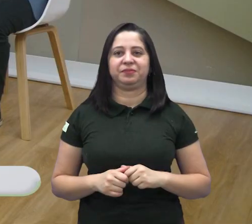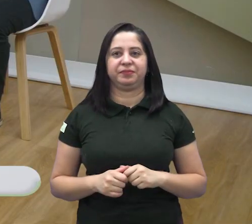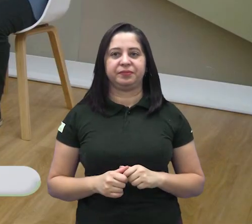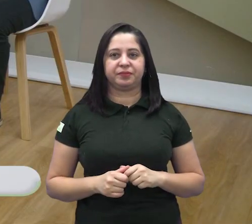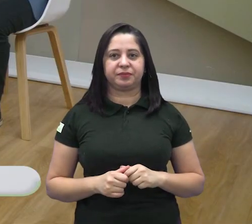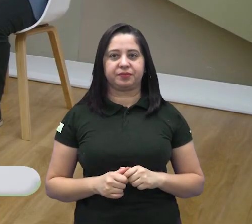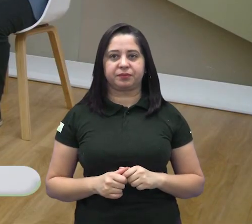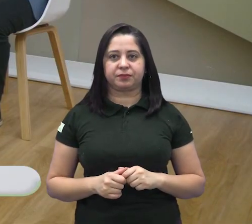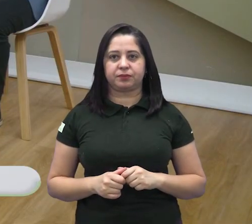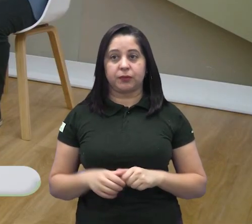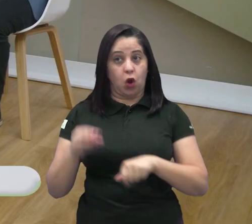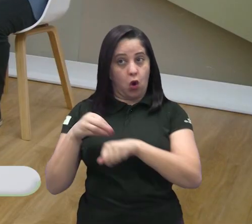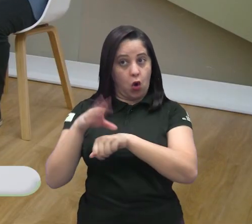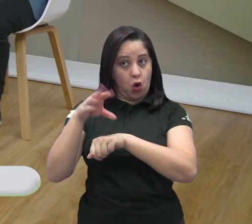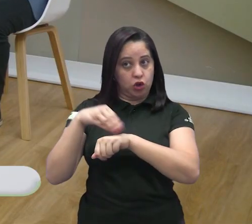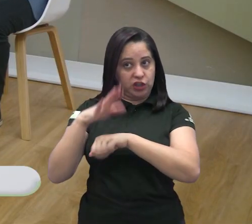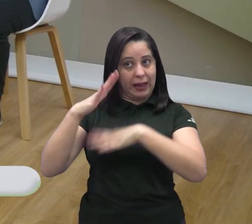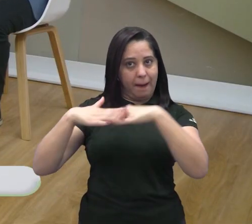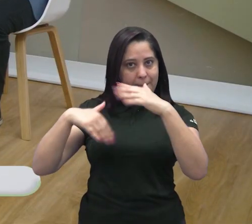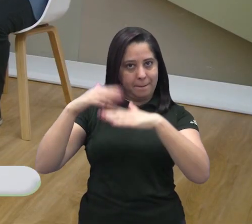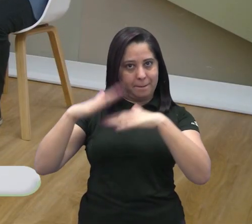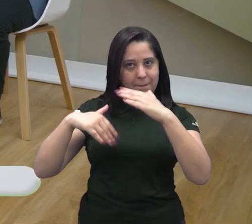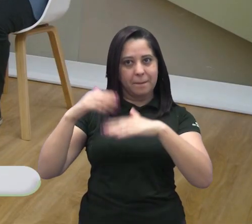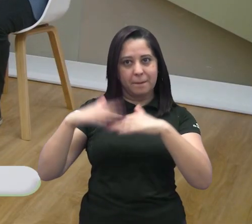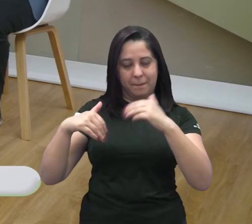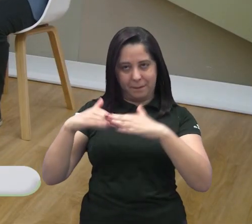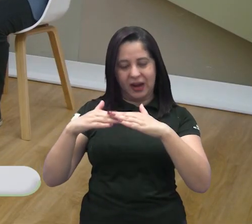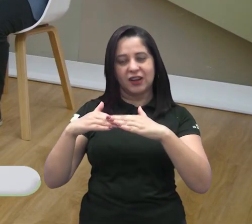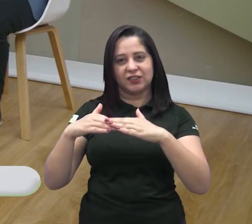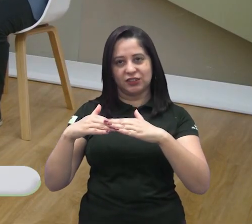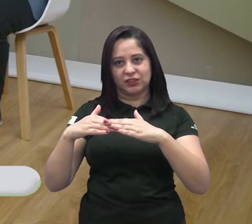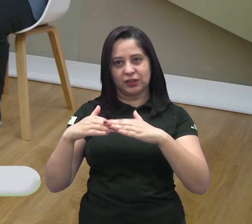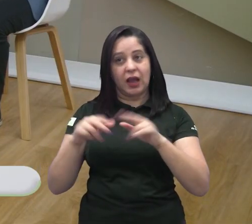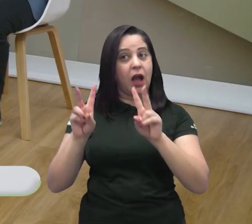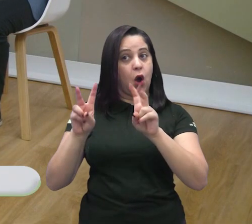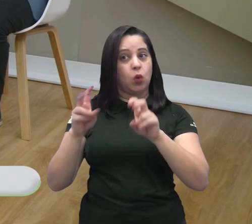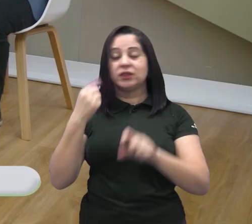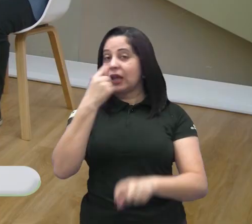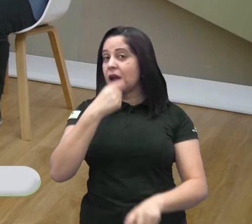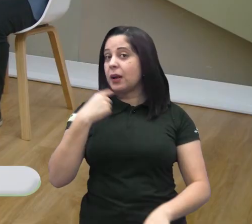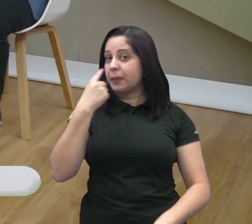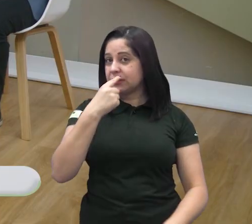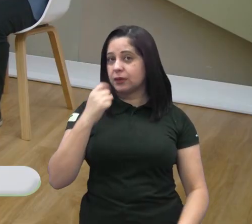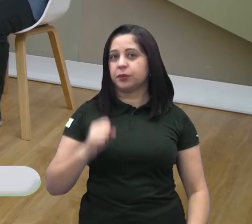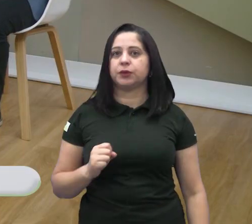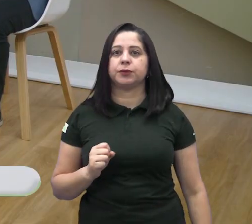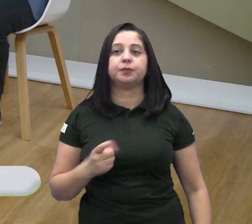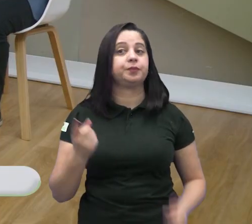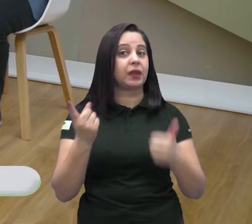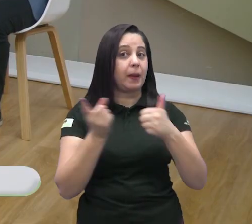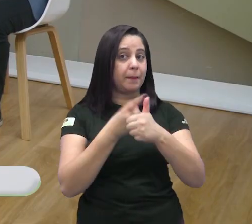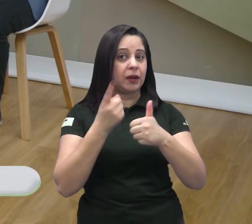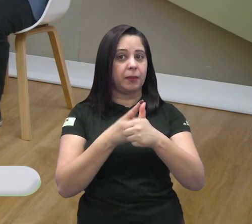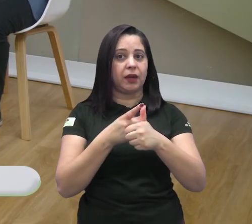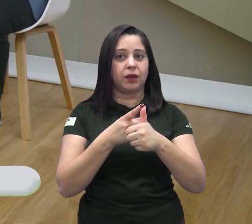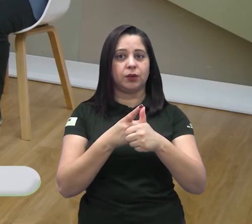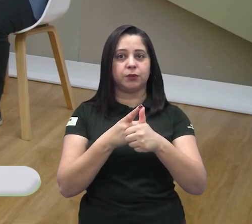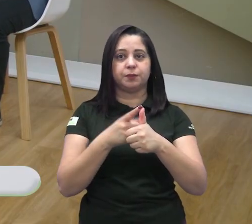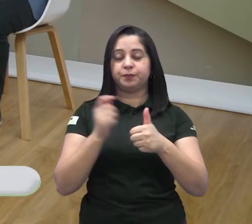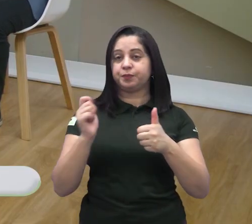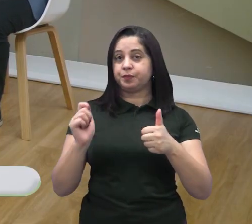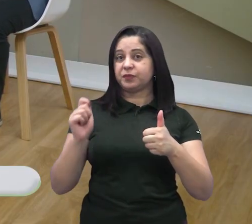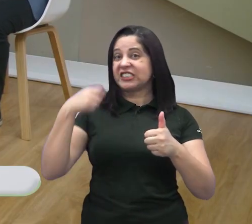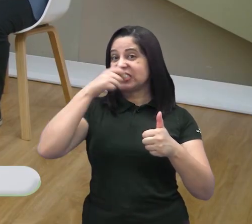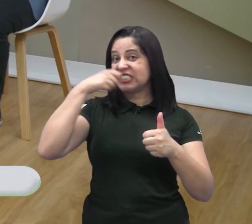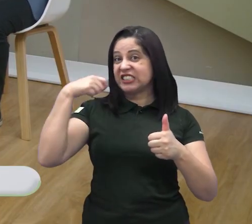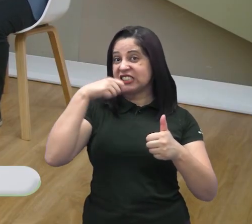vou passar algumas dicas valiosas aqui com relação à saúde bucal e a higienização diária. Primeiro, escova de dente, sempre